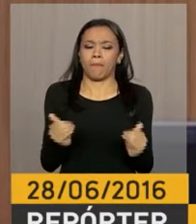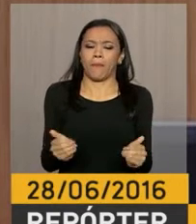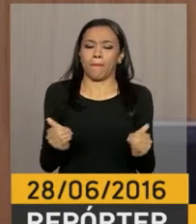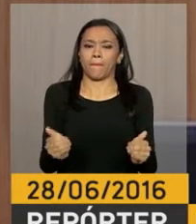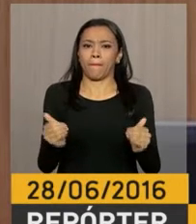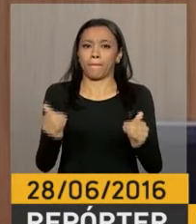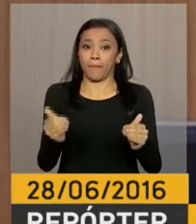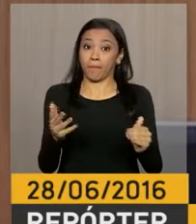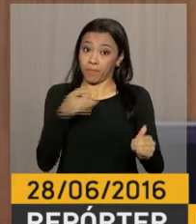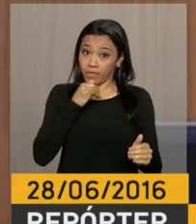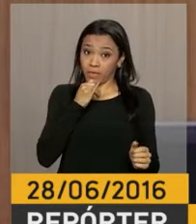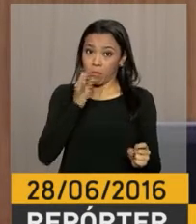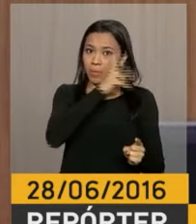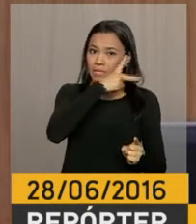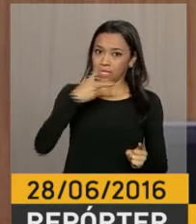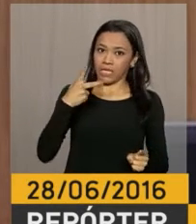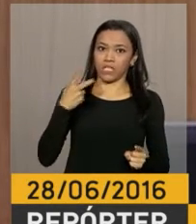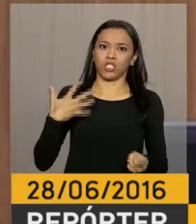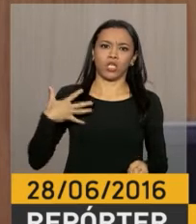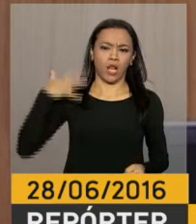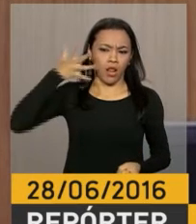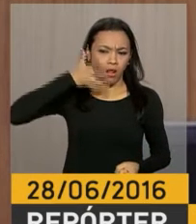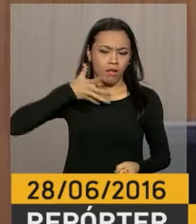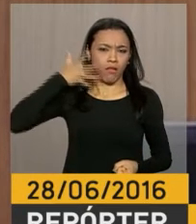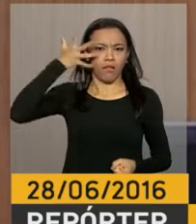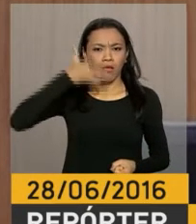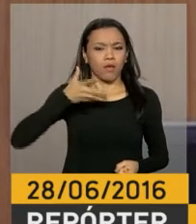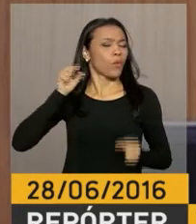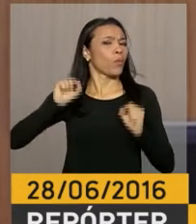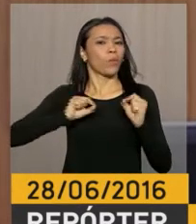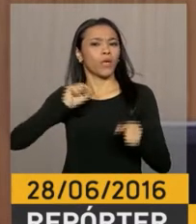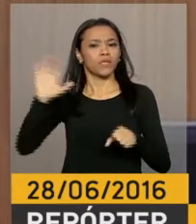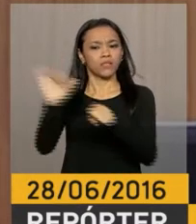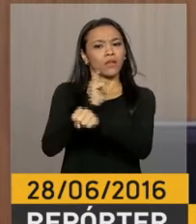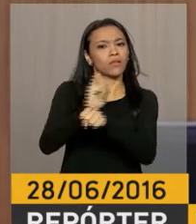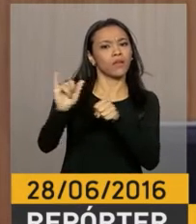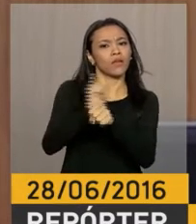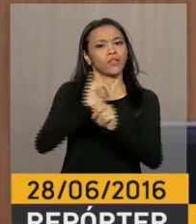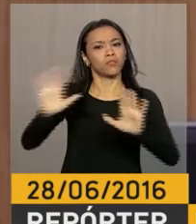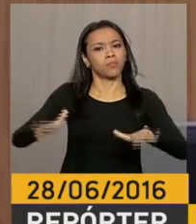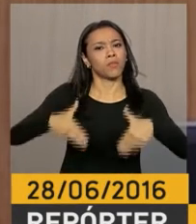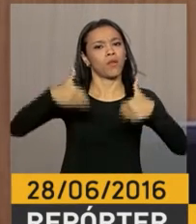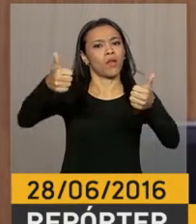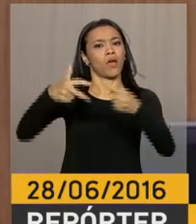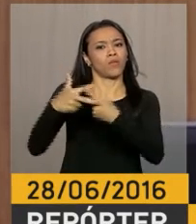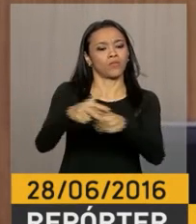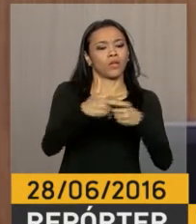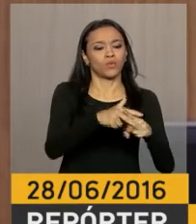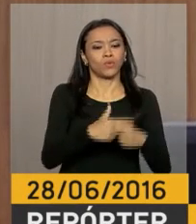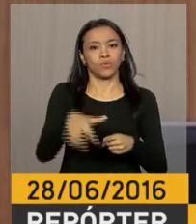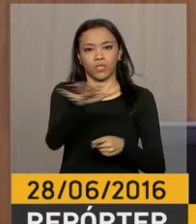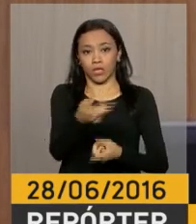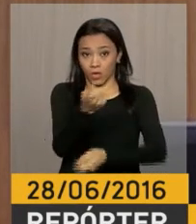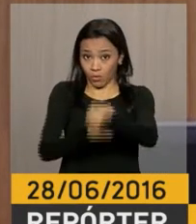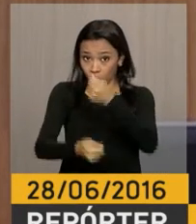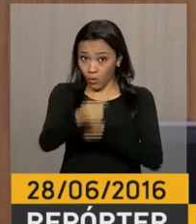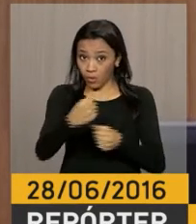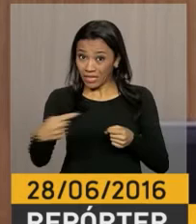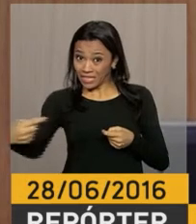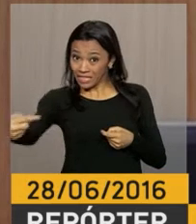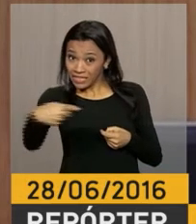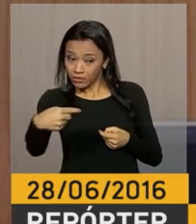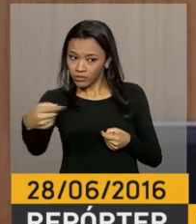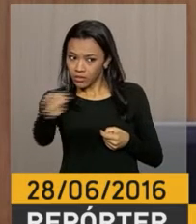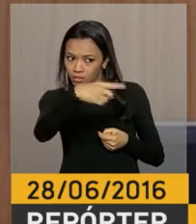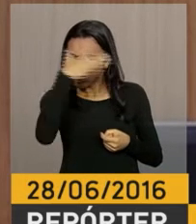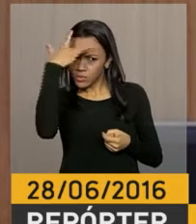da fala do presidente, no que diz respeito às medidas, os ajustes de uma maneira geral, são esses ajustes que vão fazer